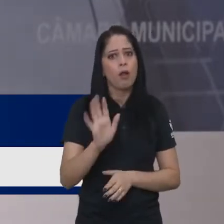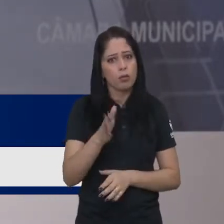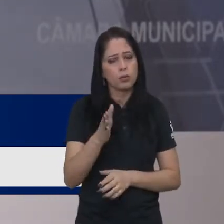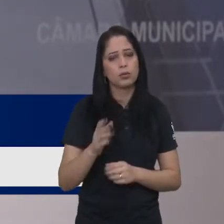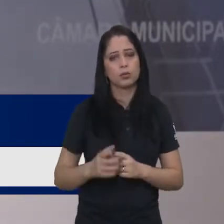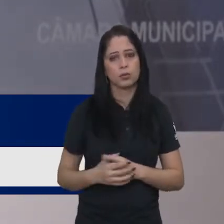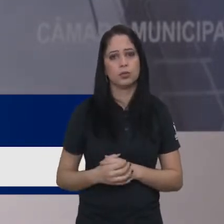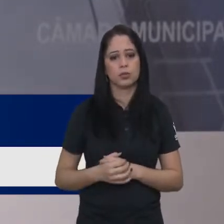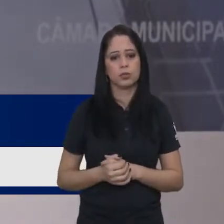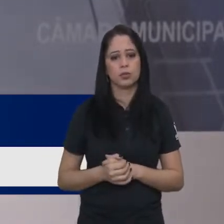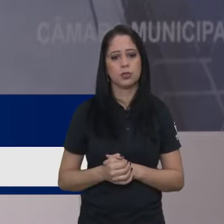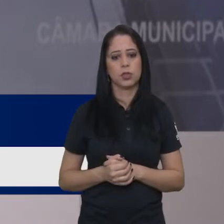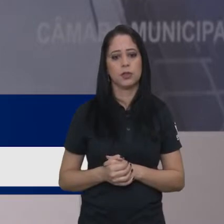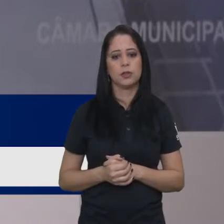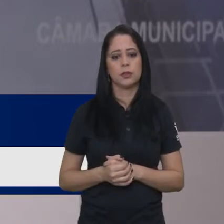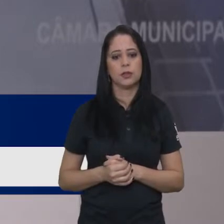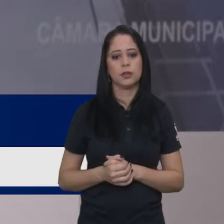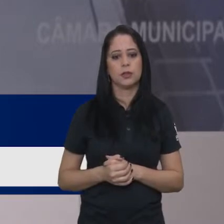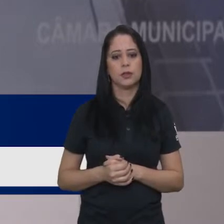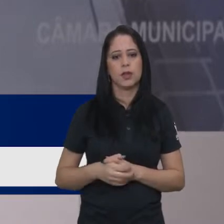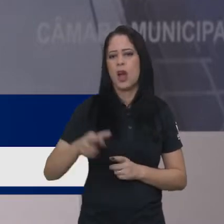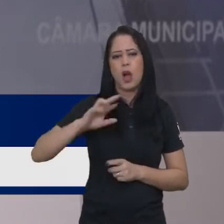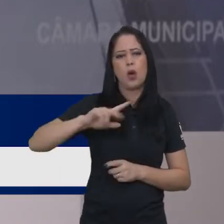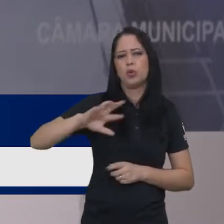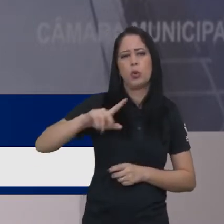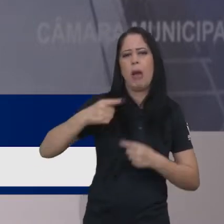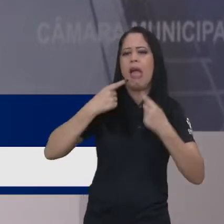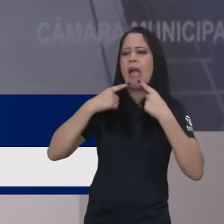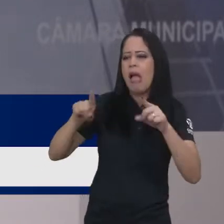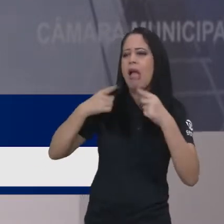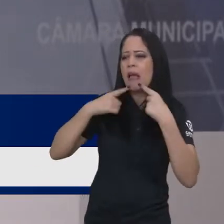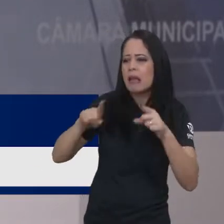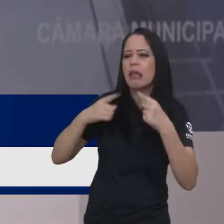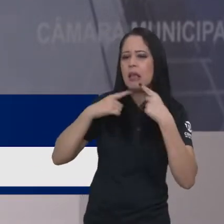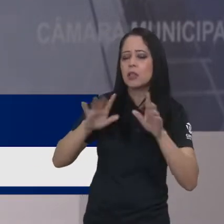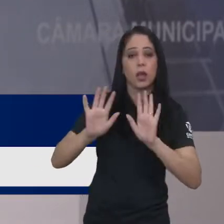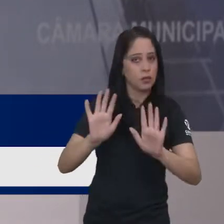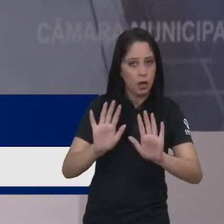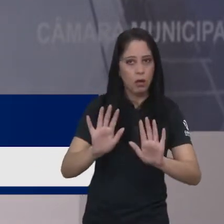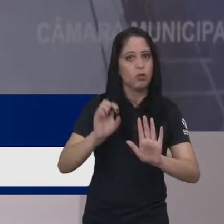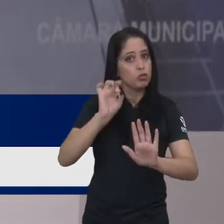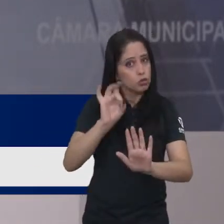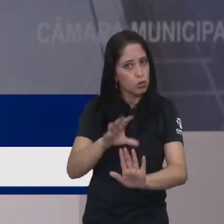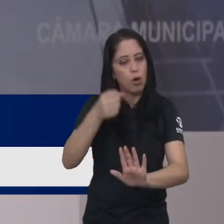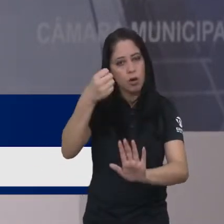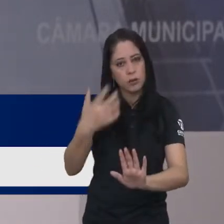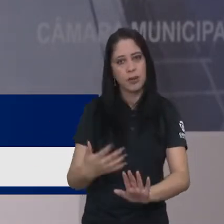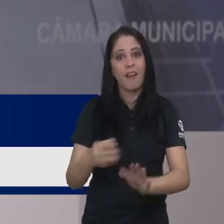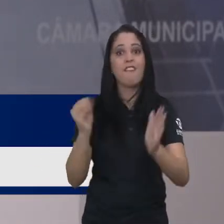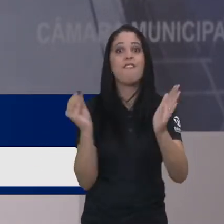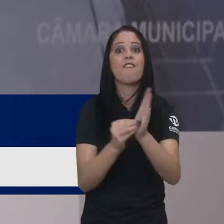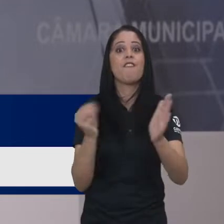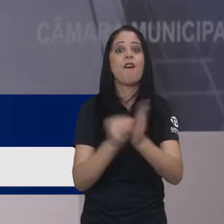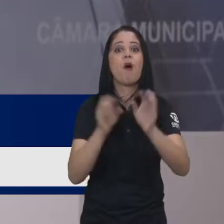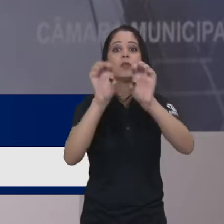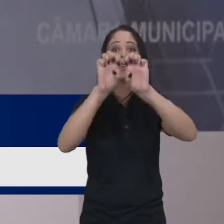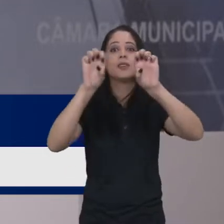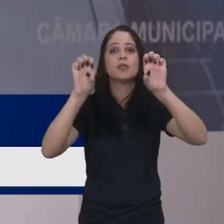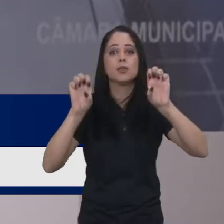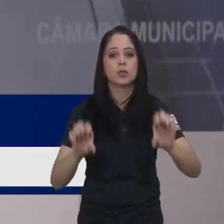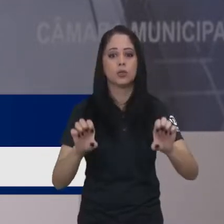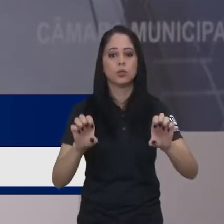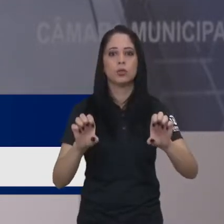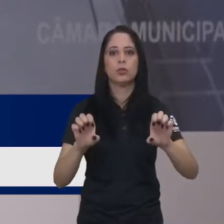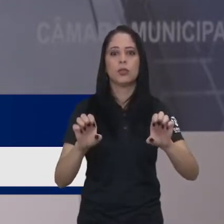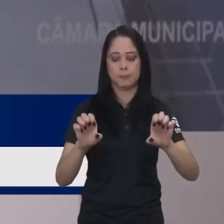eu falo assim, não é nenhuma crítica aos gestores municipais, mas existe uma falta de estrutura. Eles